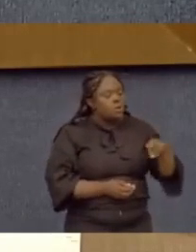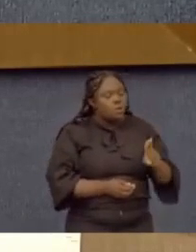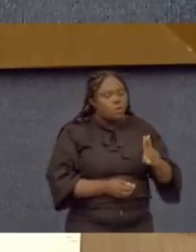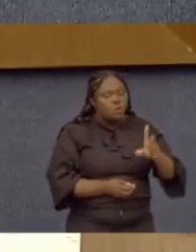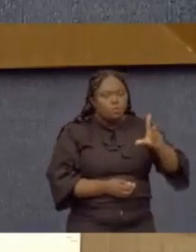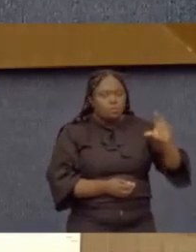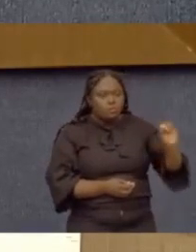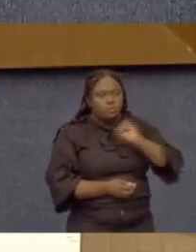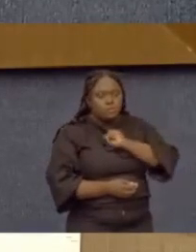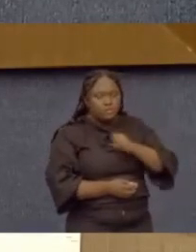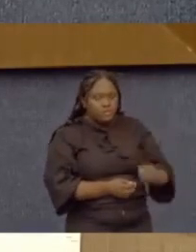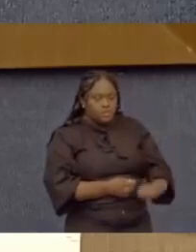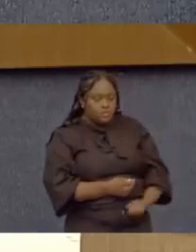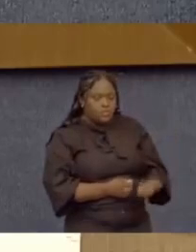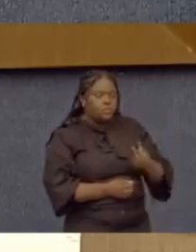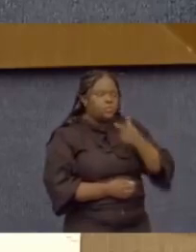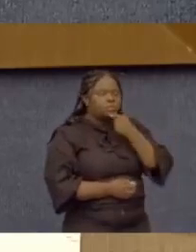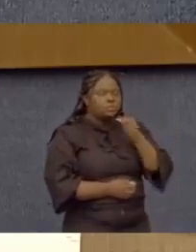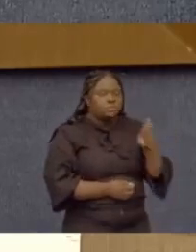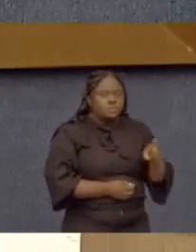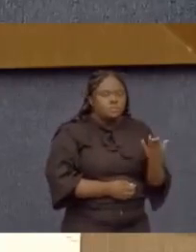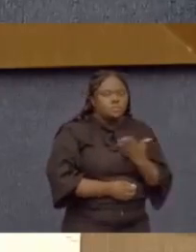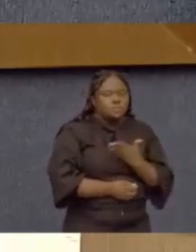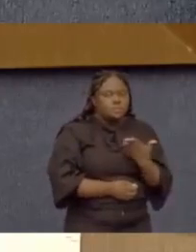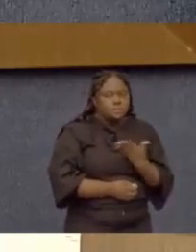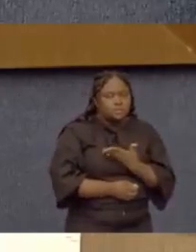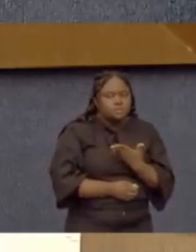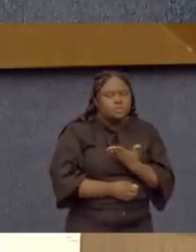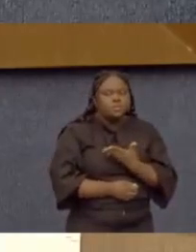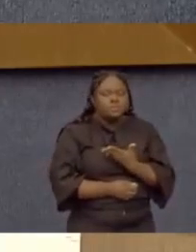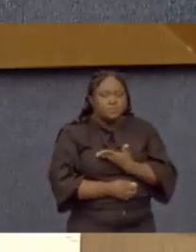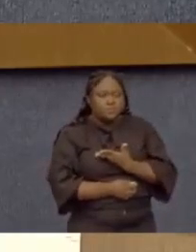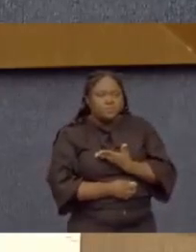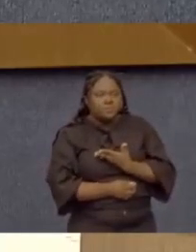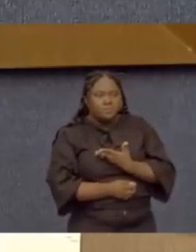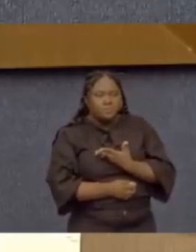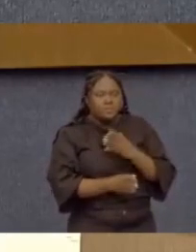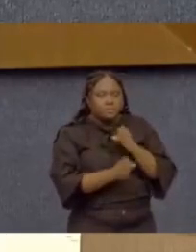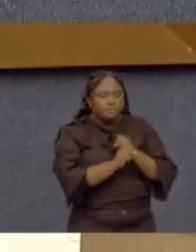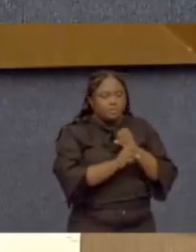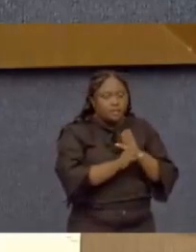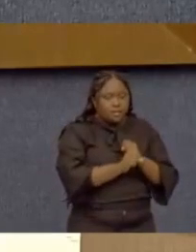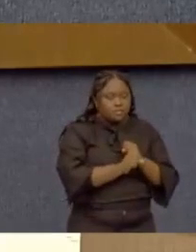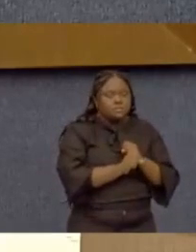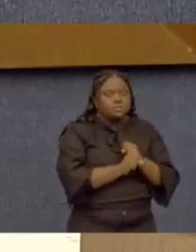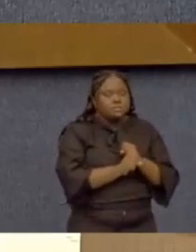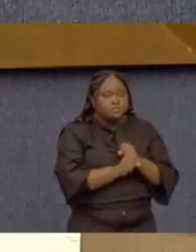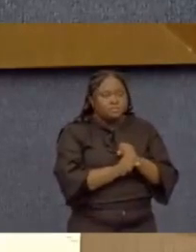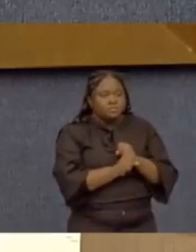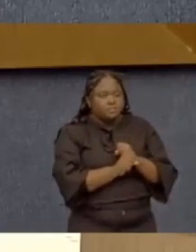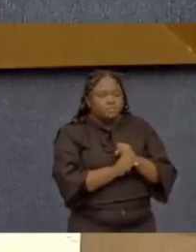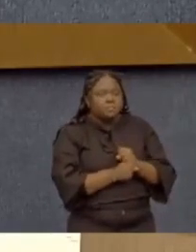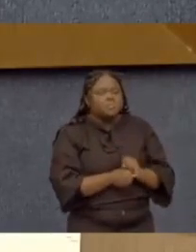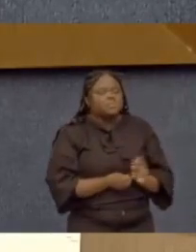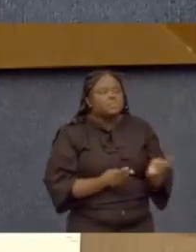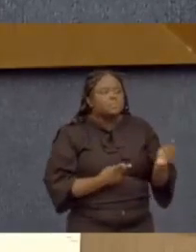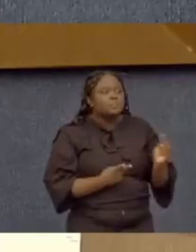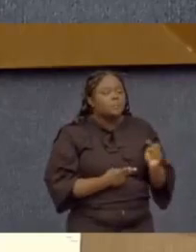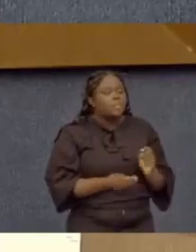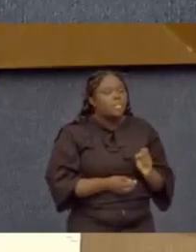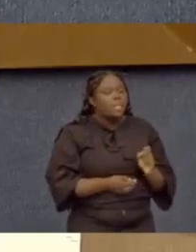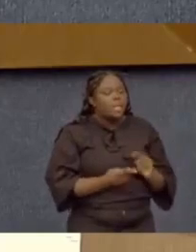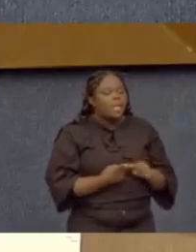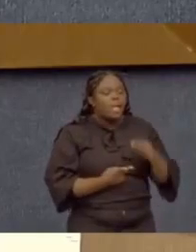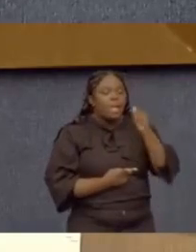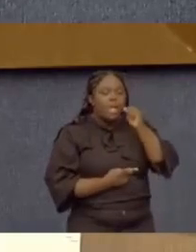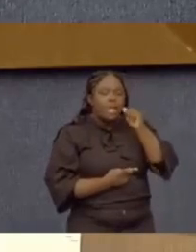da nossa arquidiocese, irmão, amigo, afilhado, companheiro valioso na missão.